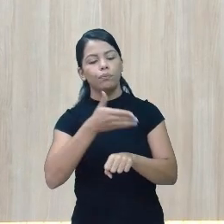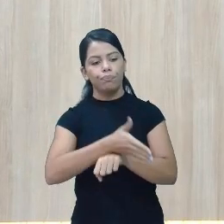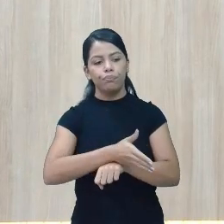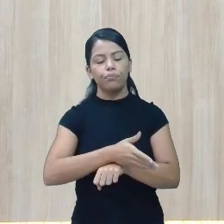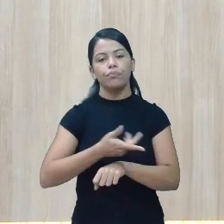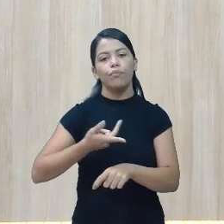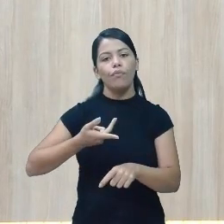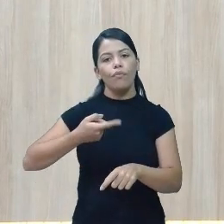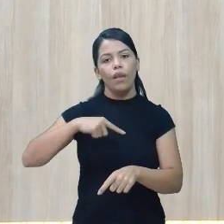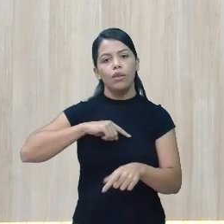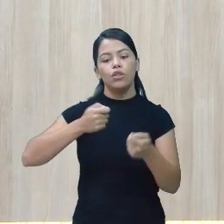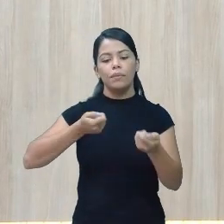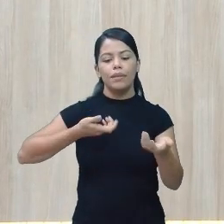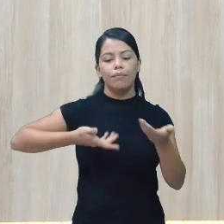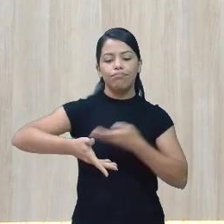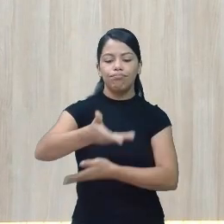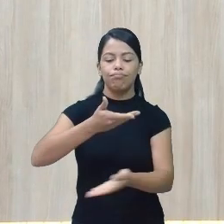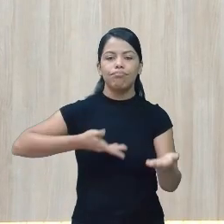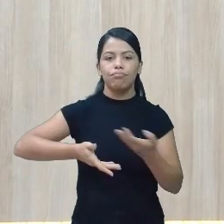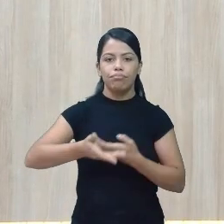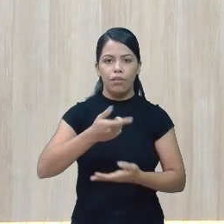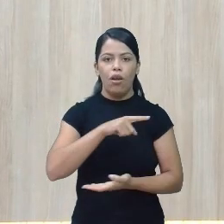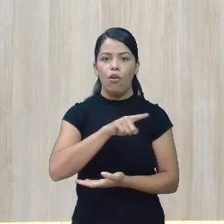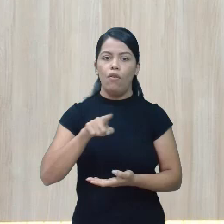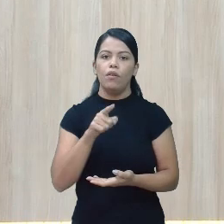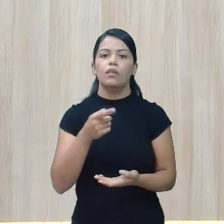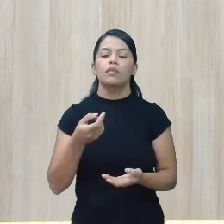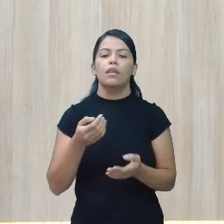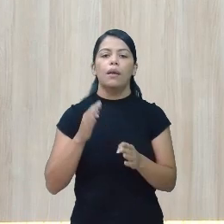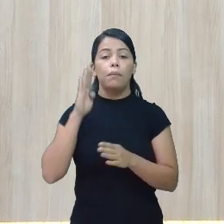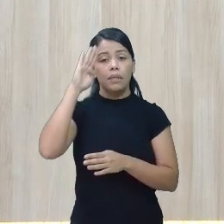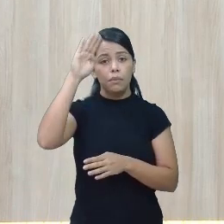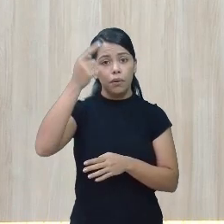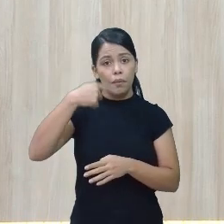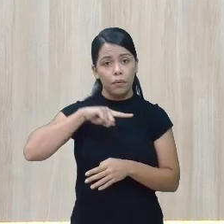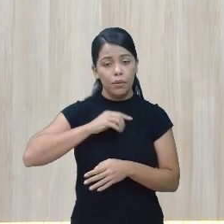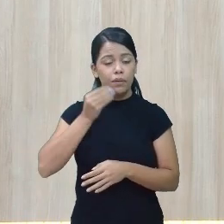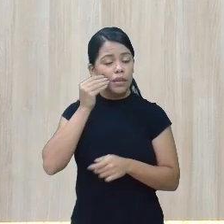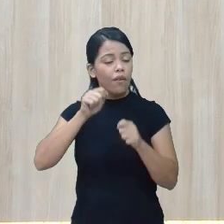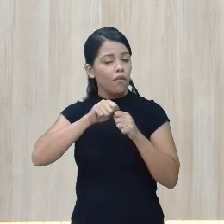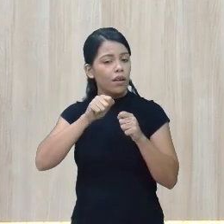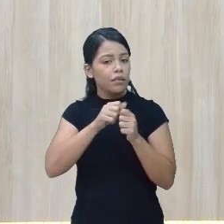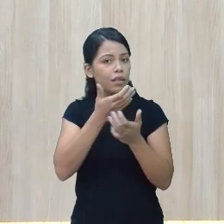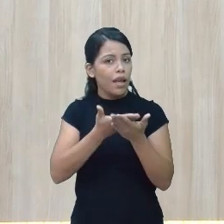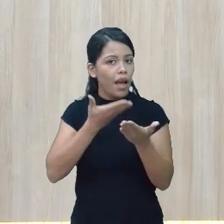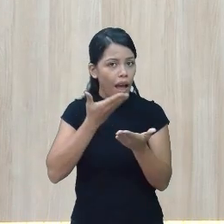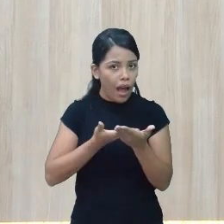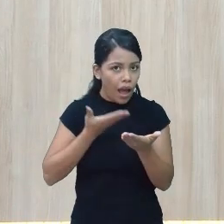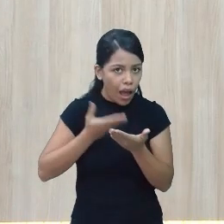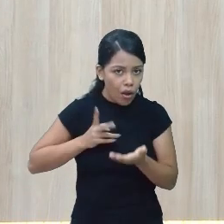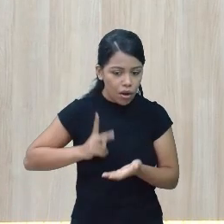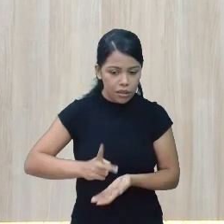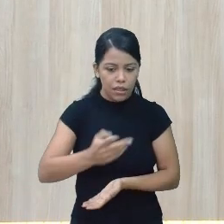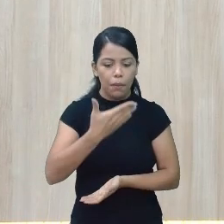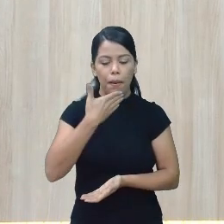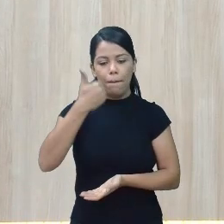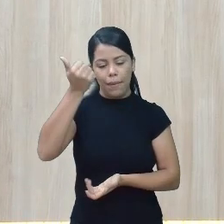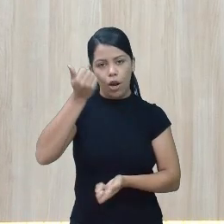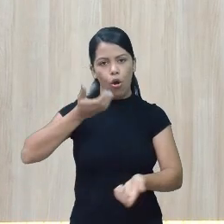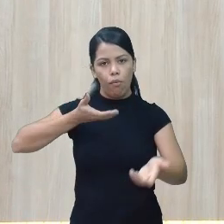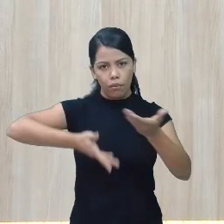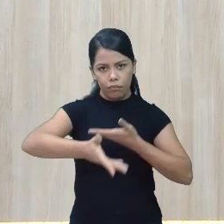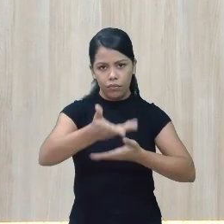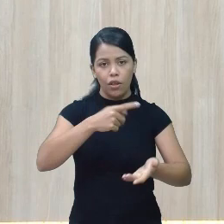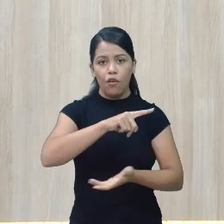dessa interação com vocês, principalmente para a gente tentar fazer com que a aula se torne cada vez melhor e participativa. E você,